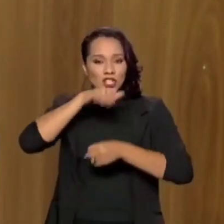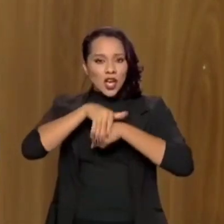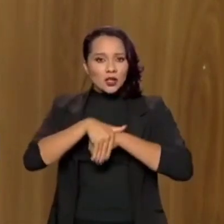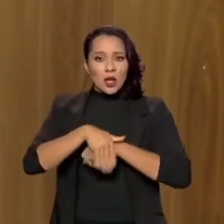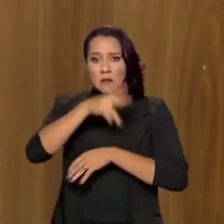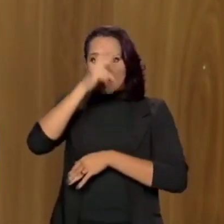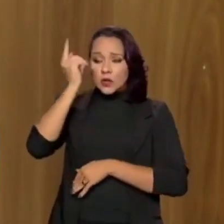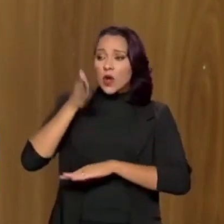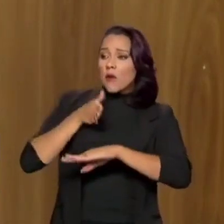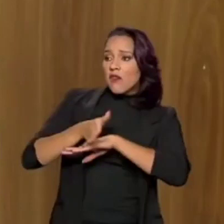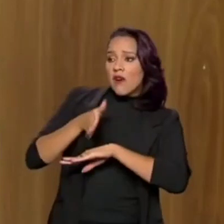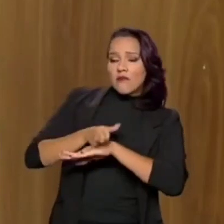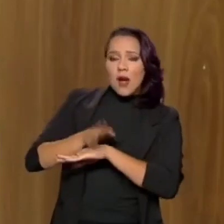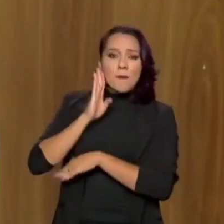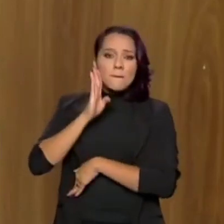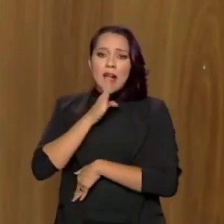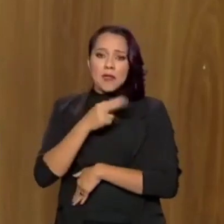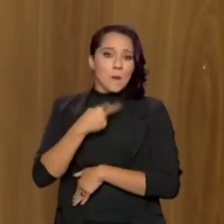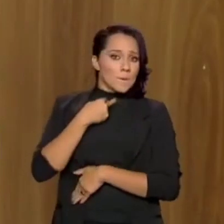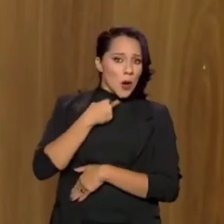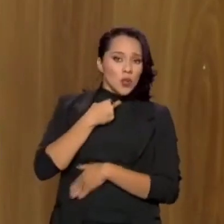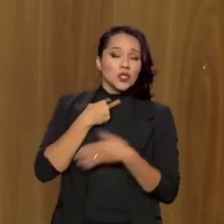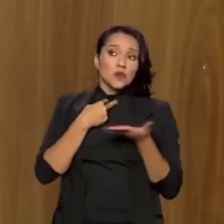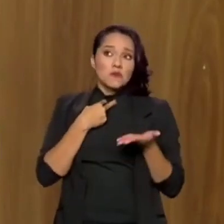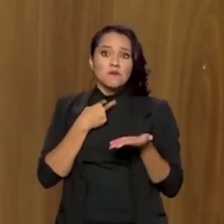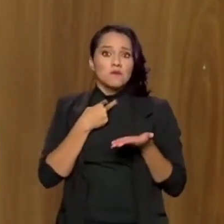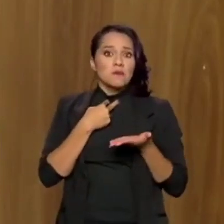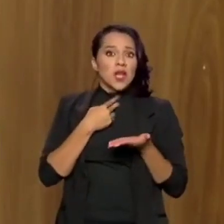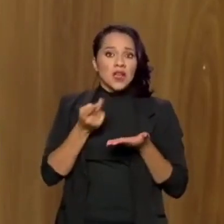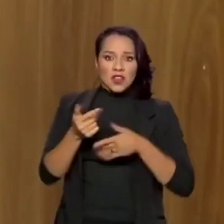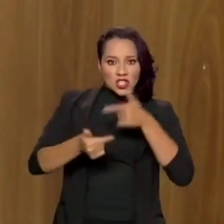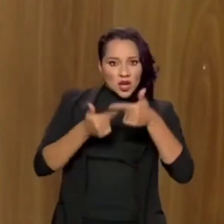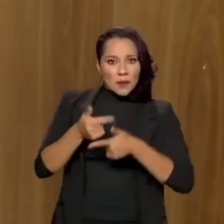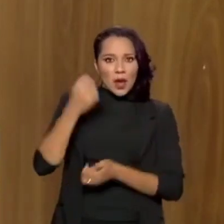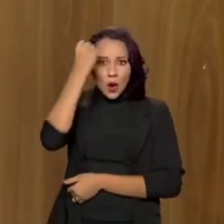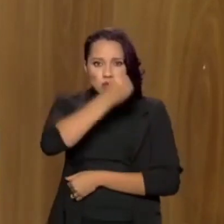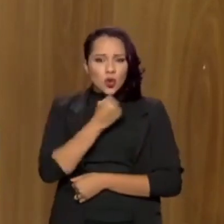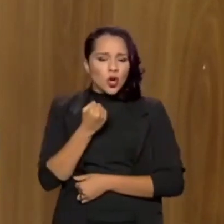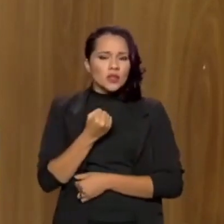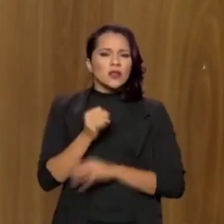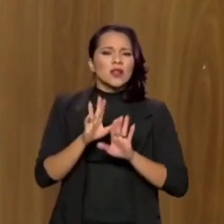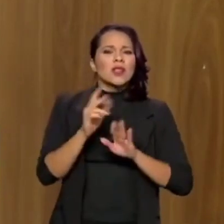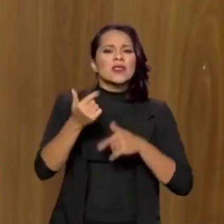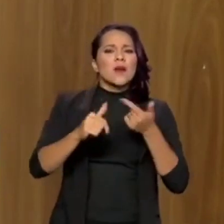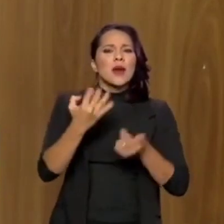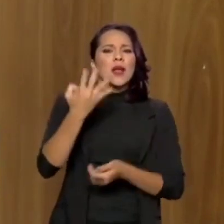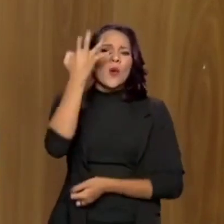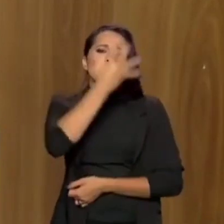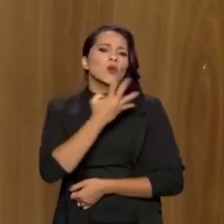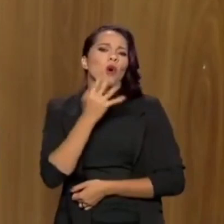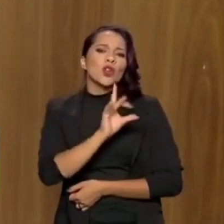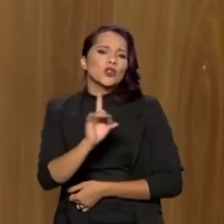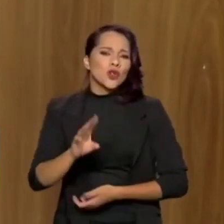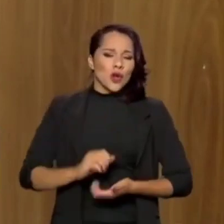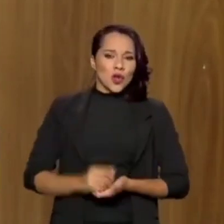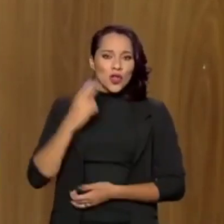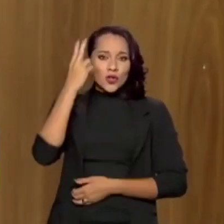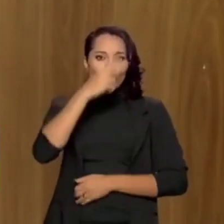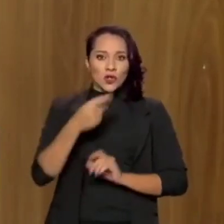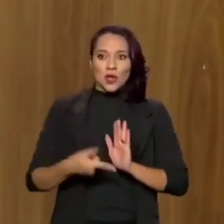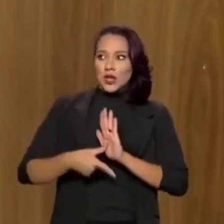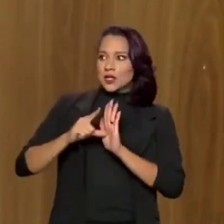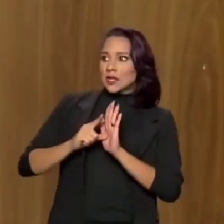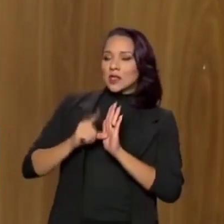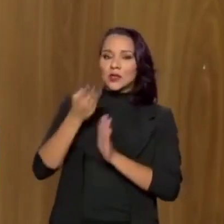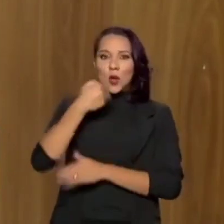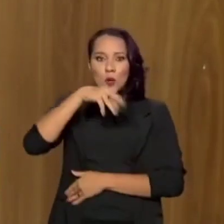pessoas não estão frequentando bares e restaurantes, em vez de trabalhar 8 horas, vamos trabalhar só 4 horas. 2 horas antes do